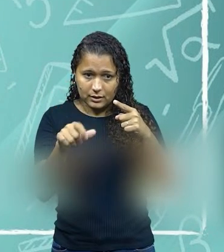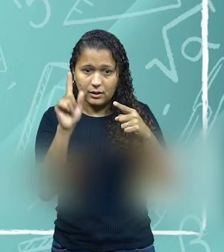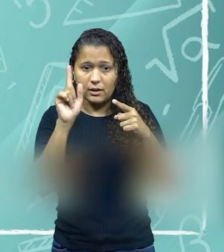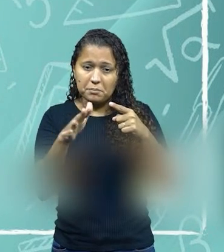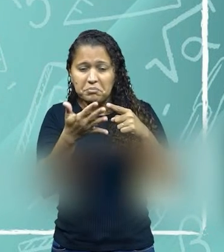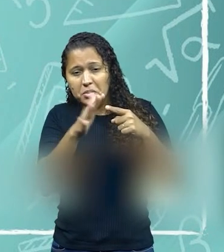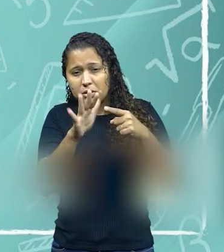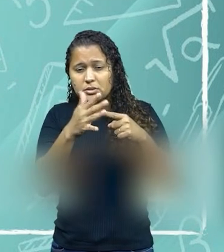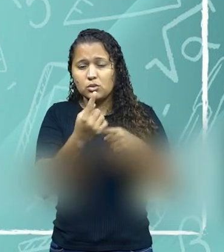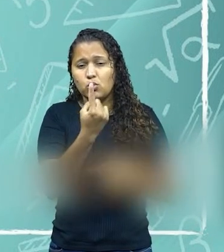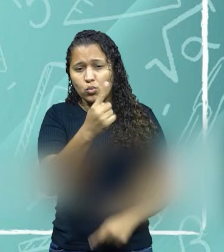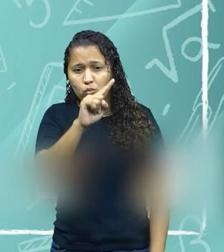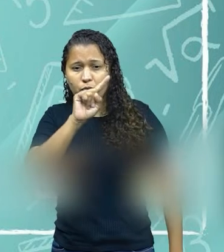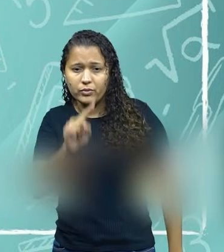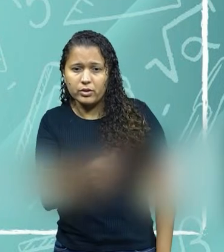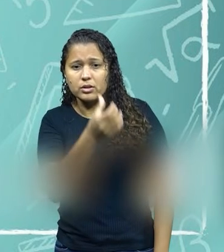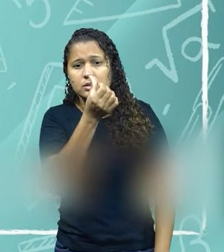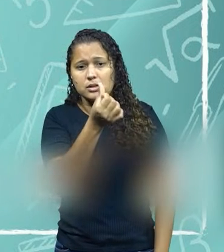a aproximadamente